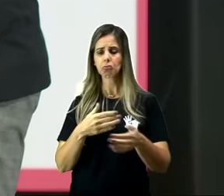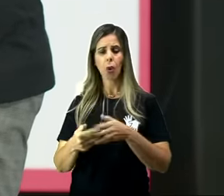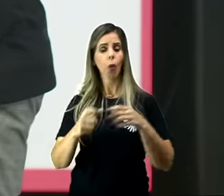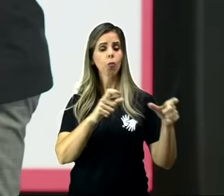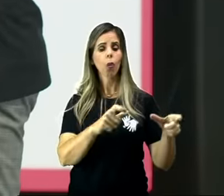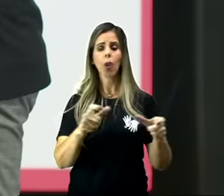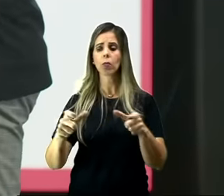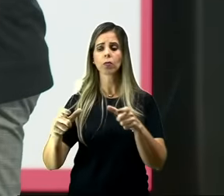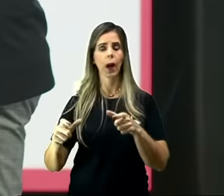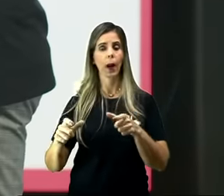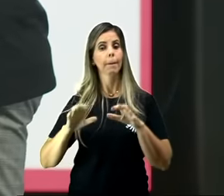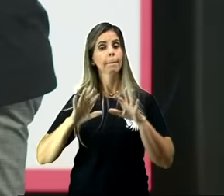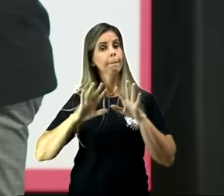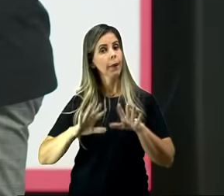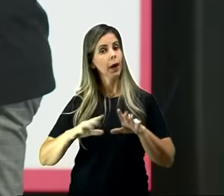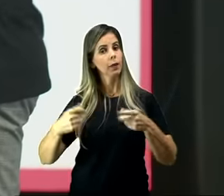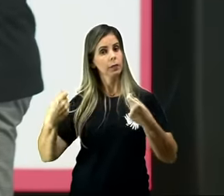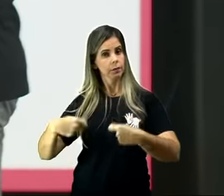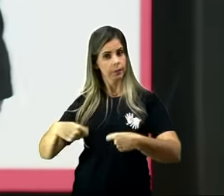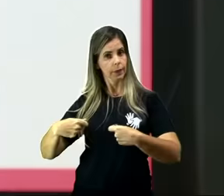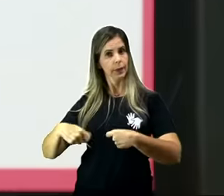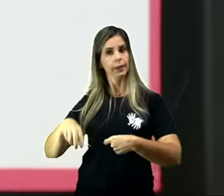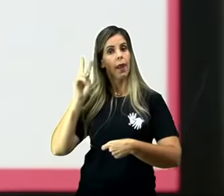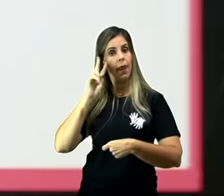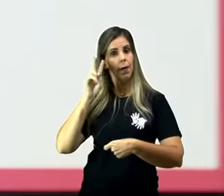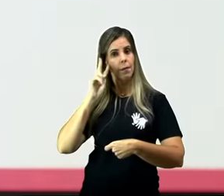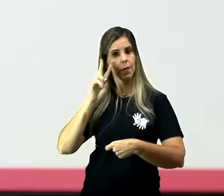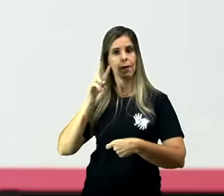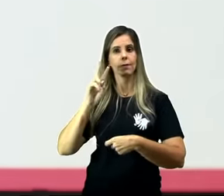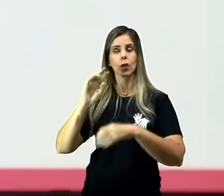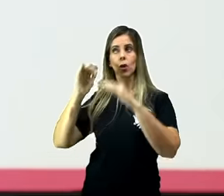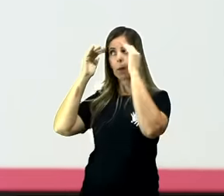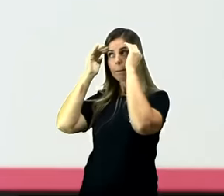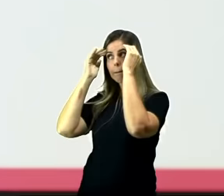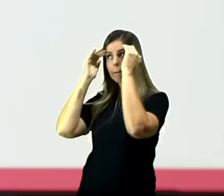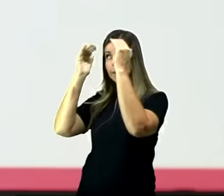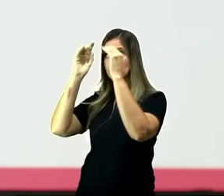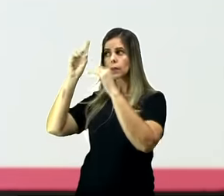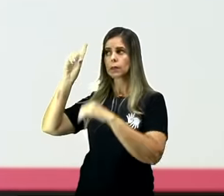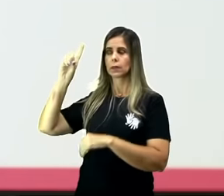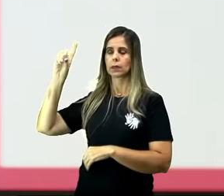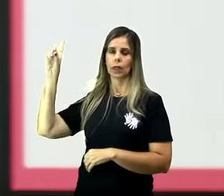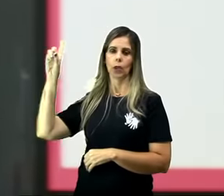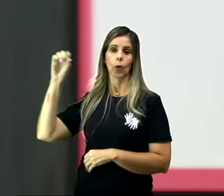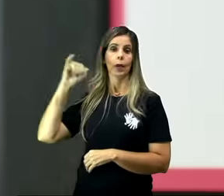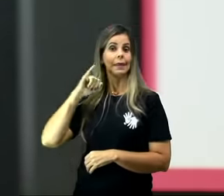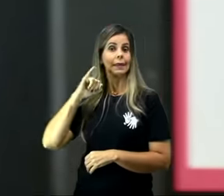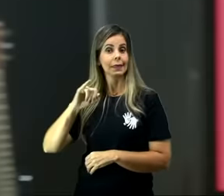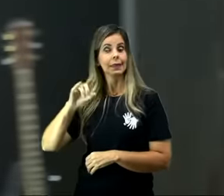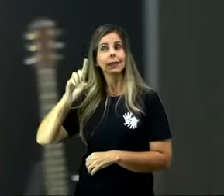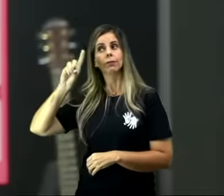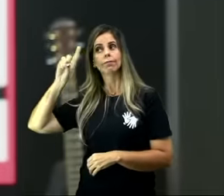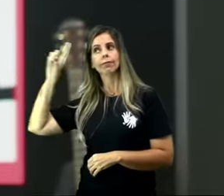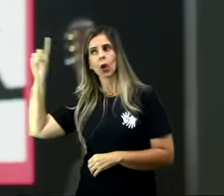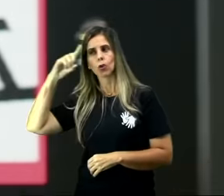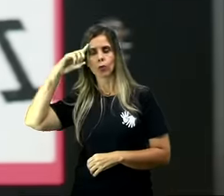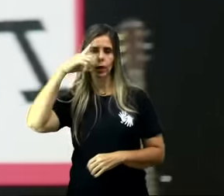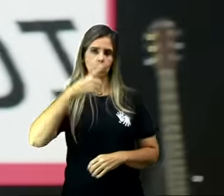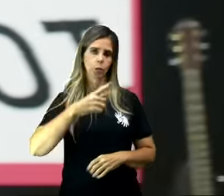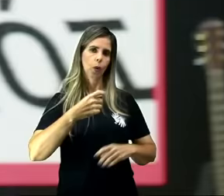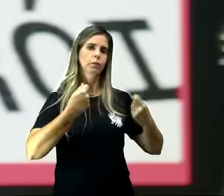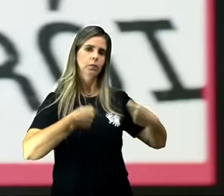estou te enviando. Eu estou ali te colocando. Quem vai com você sou